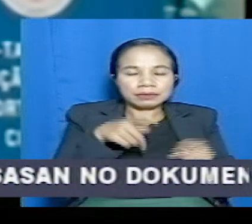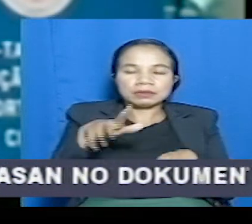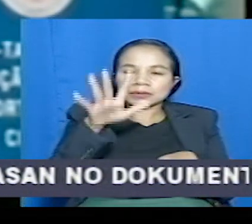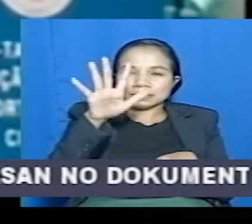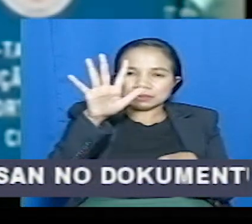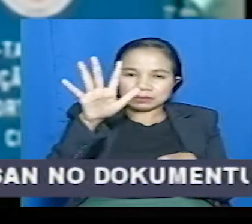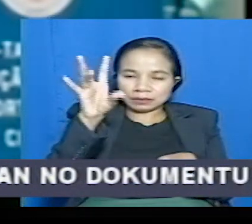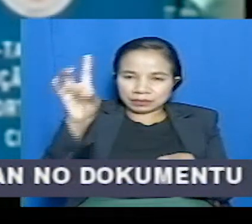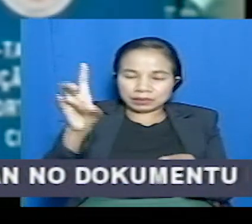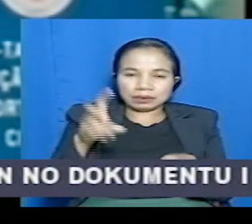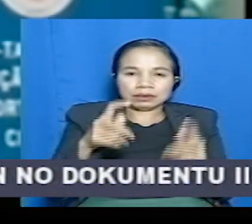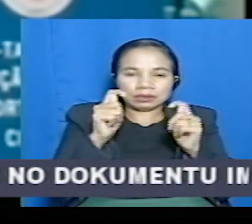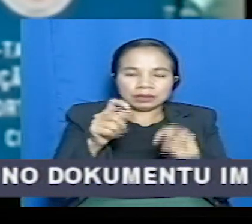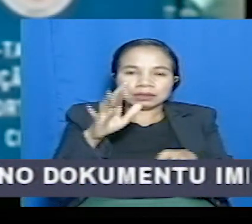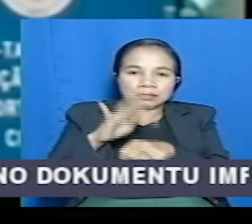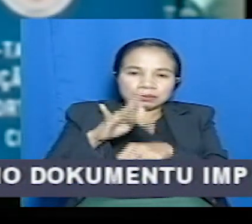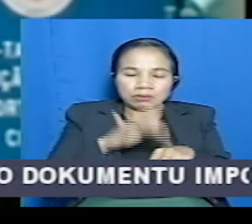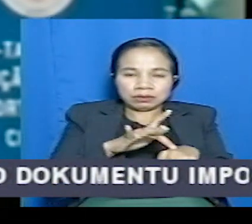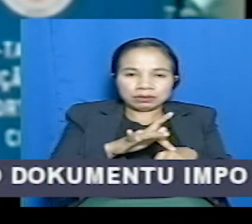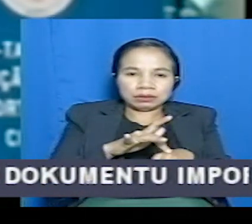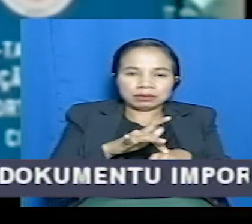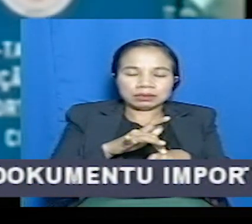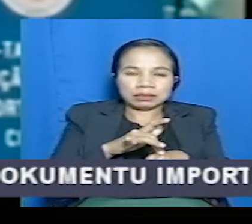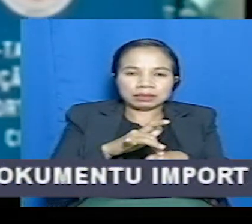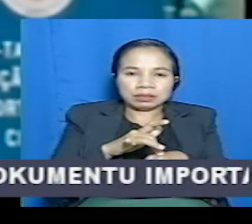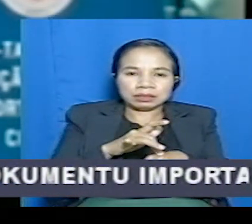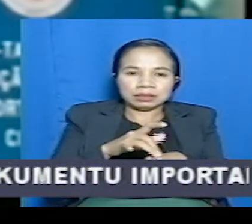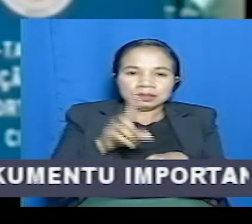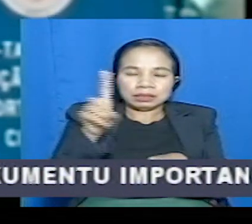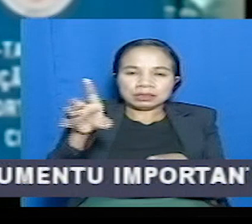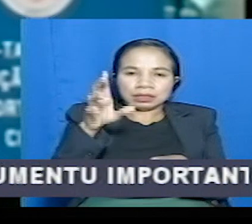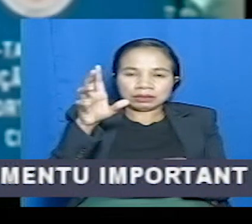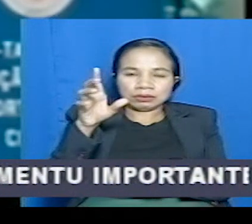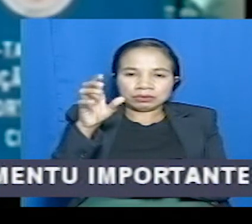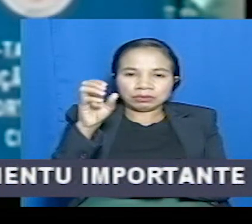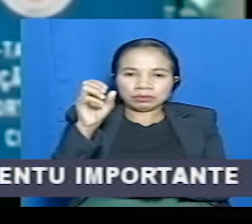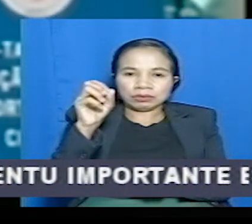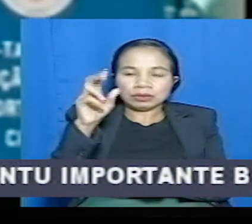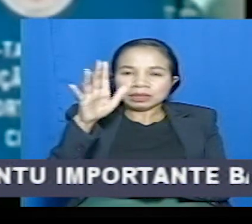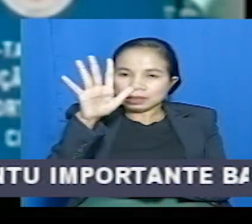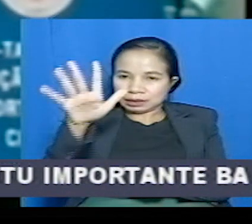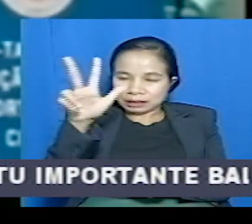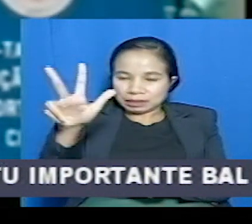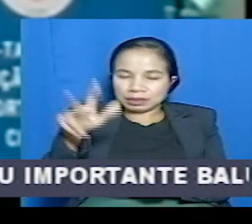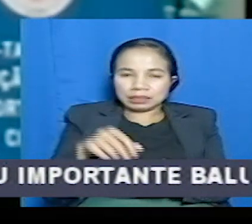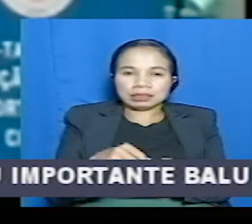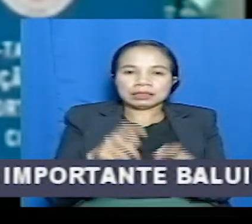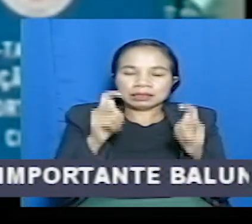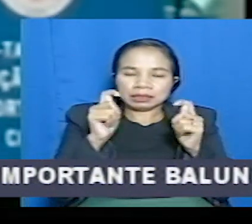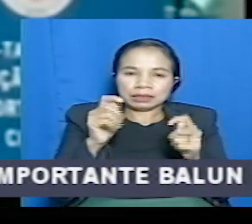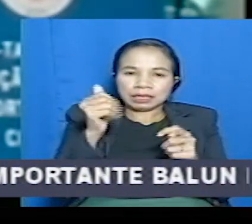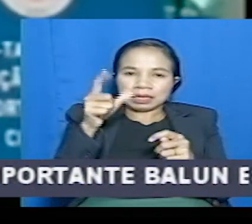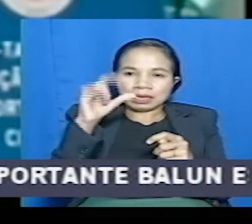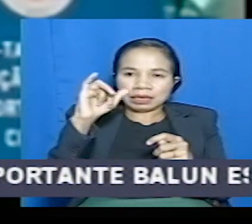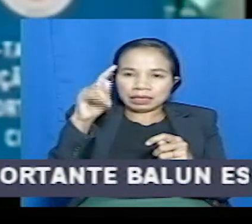mananhito, rastreio para contacto com contact tracing e 103 amostras, rastreio aleatório